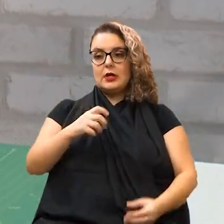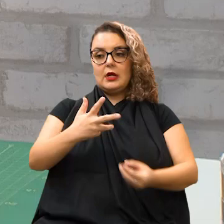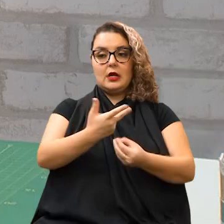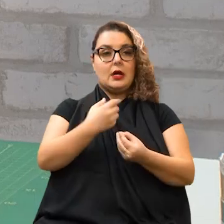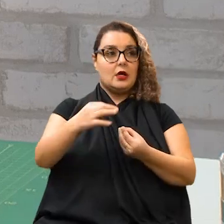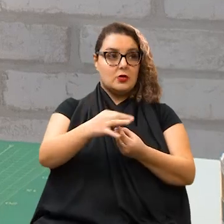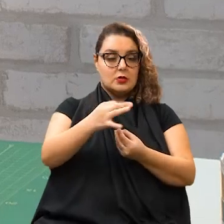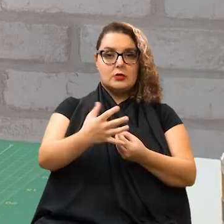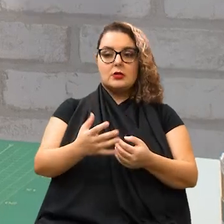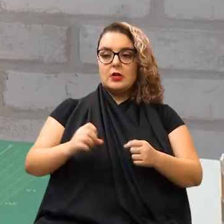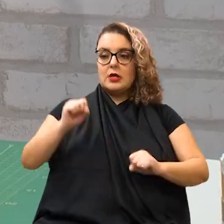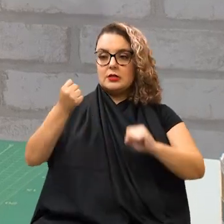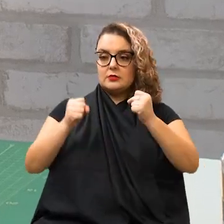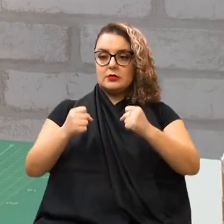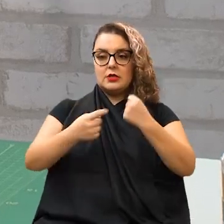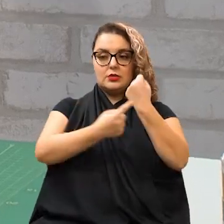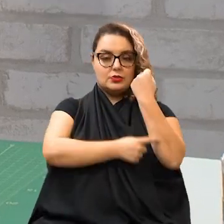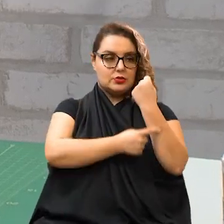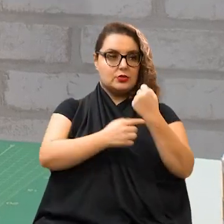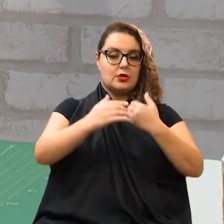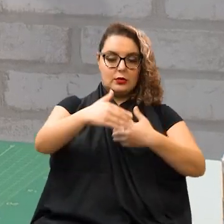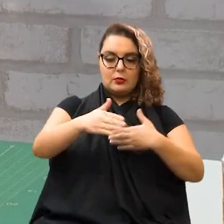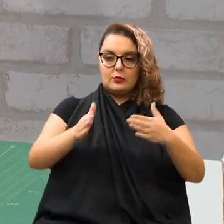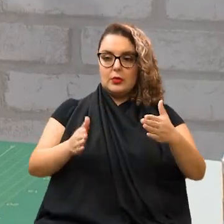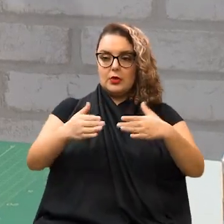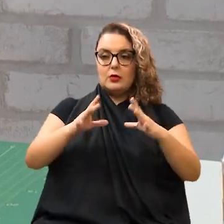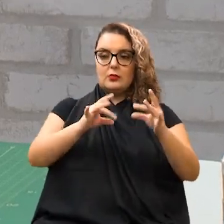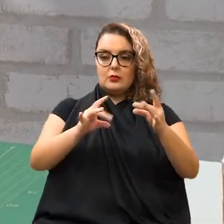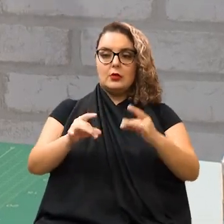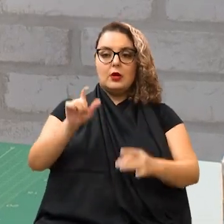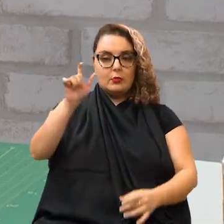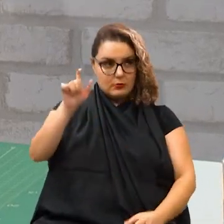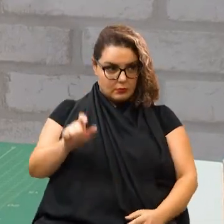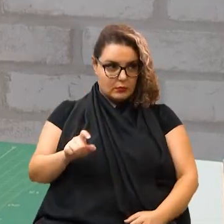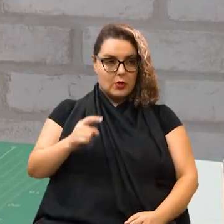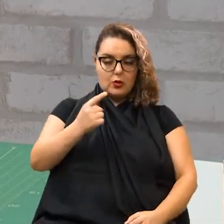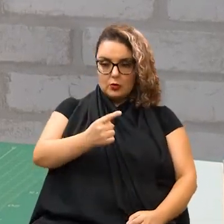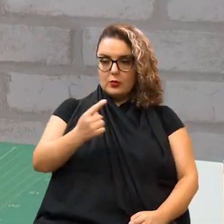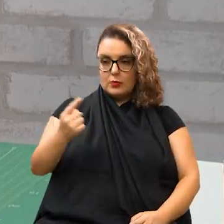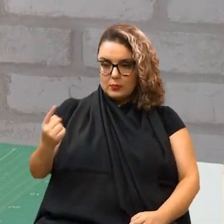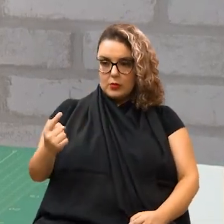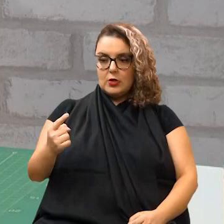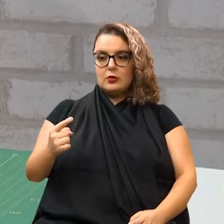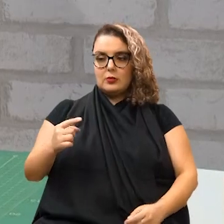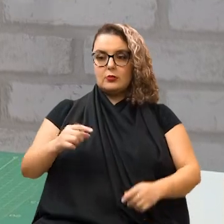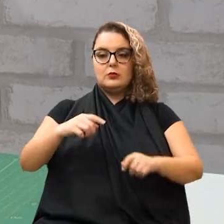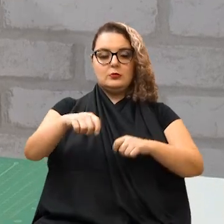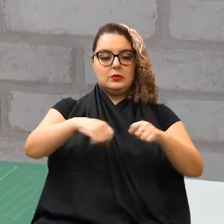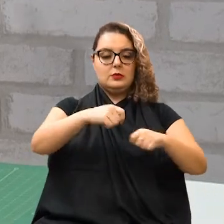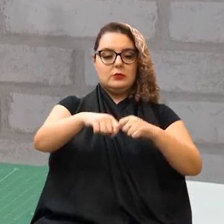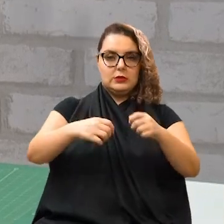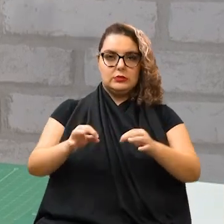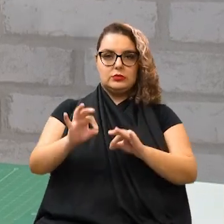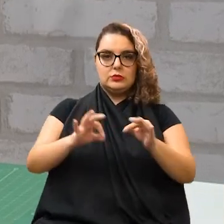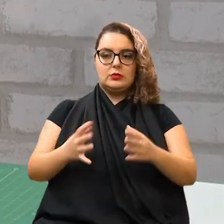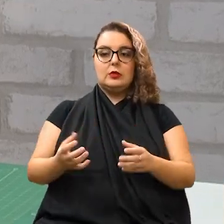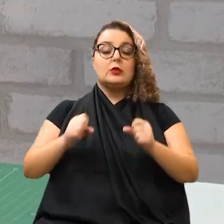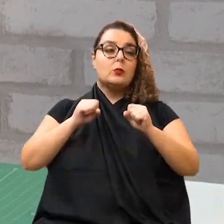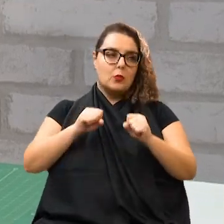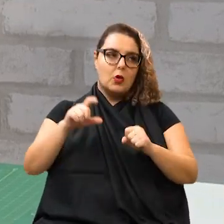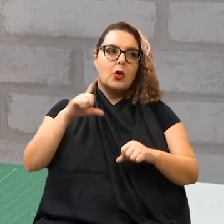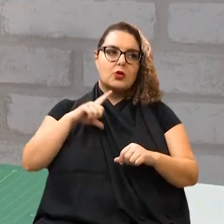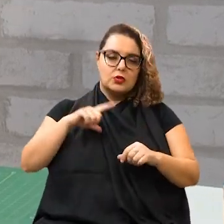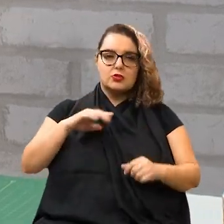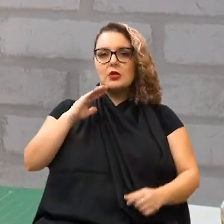são artesanais. As fábricas de madeira, quem monta essas caixas, quem cola, é uma pessoa, uma ali, com elastiquinho e tal. Então